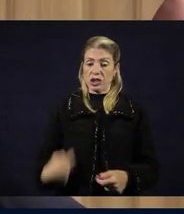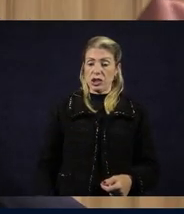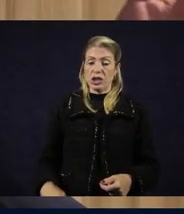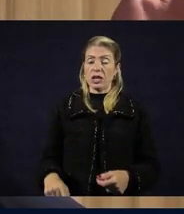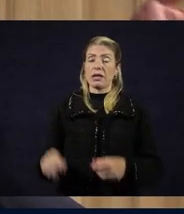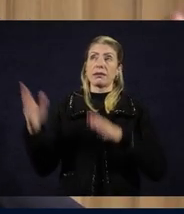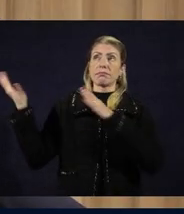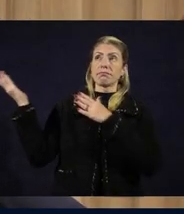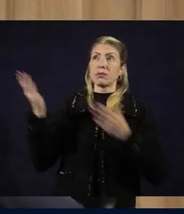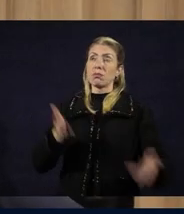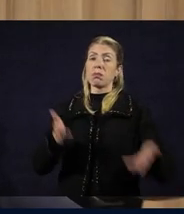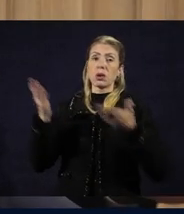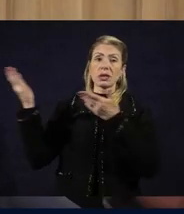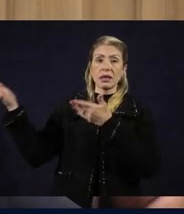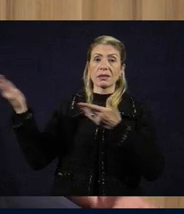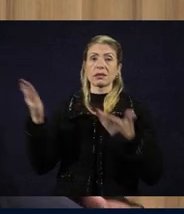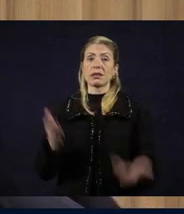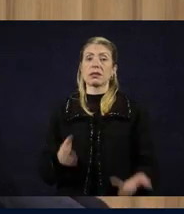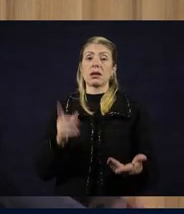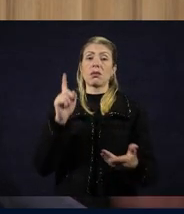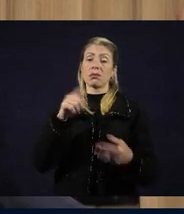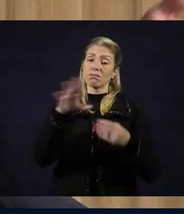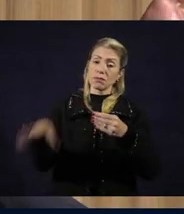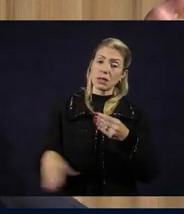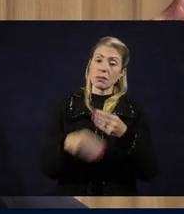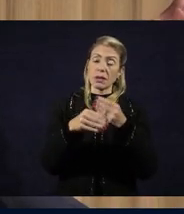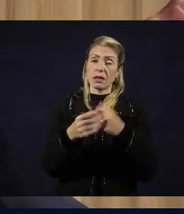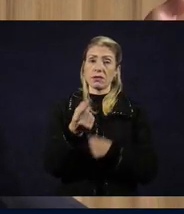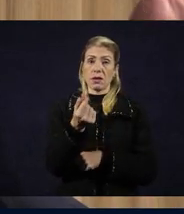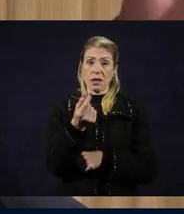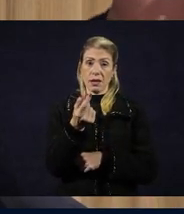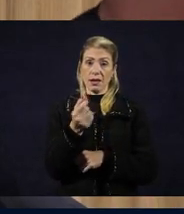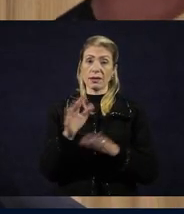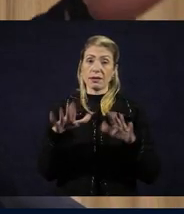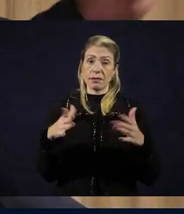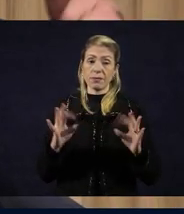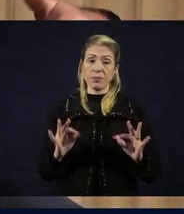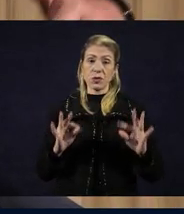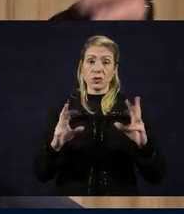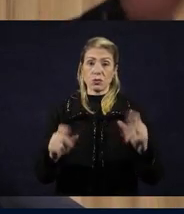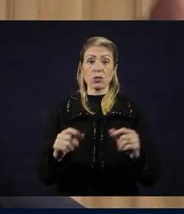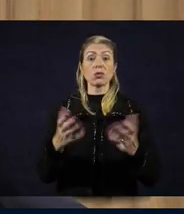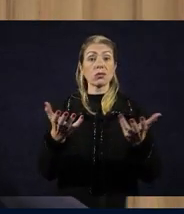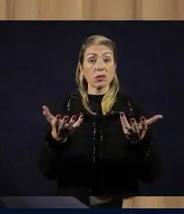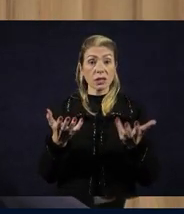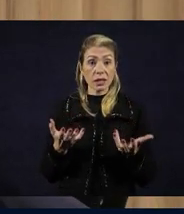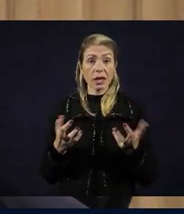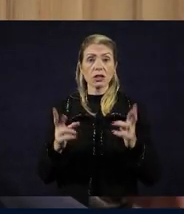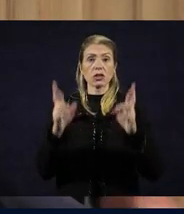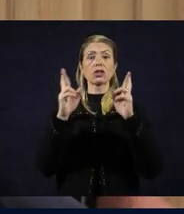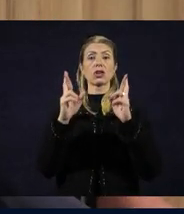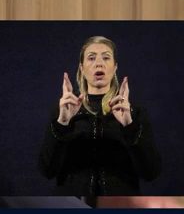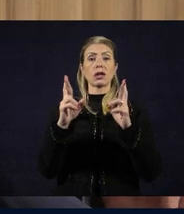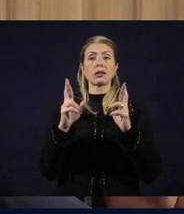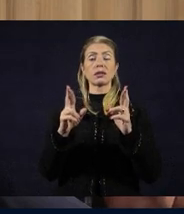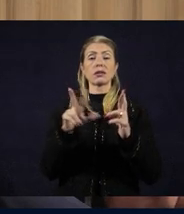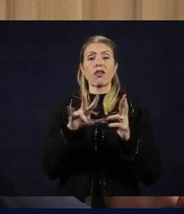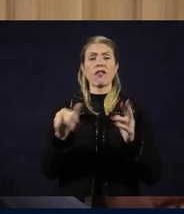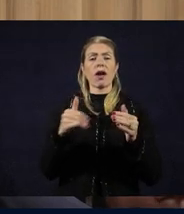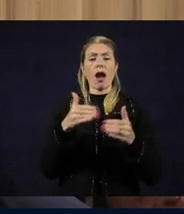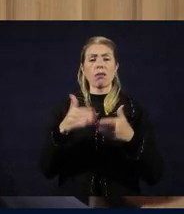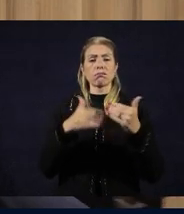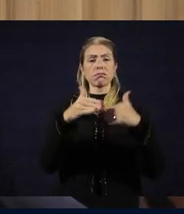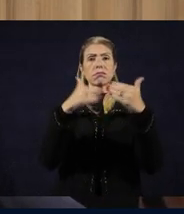importação massiva é um incremento de renda né e acho que todo mundo aqui não só espera como também torce para que isso vai aumentando